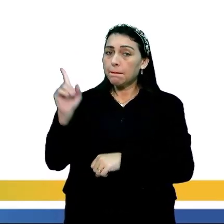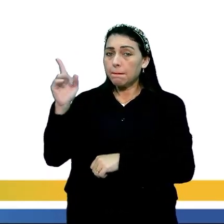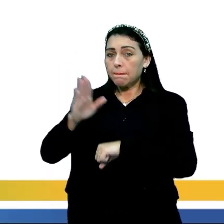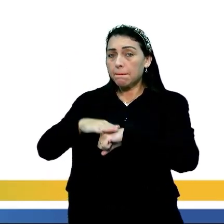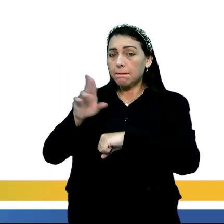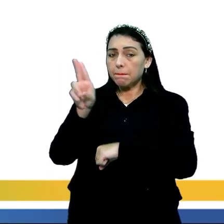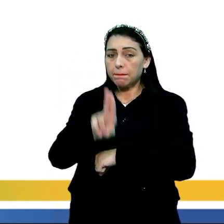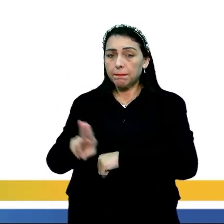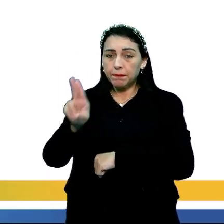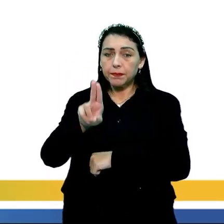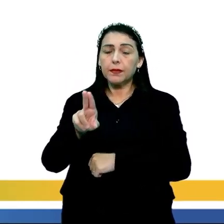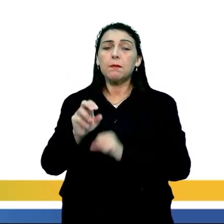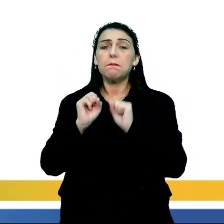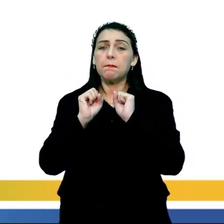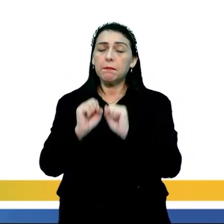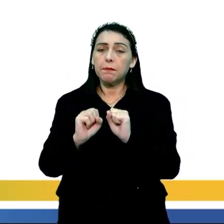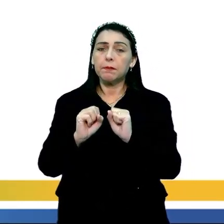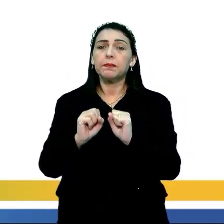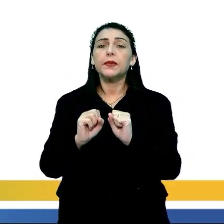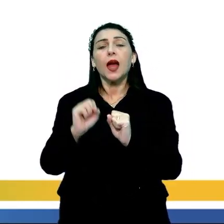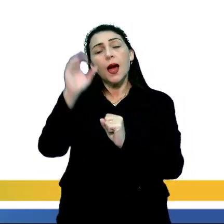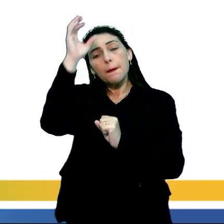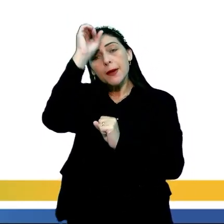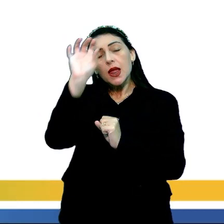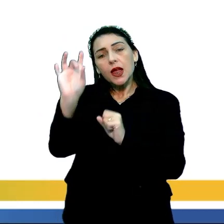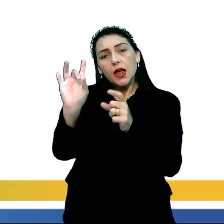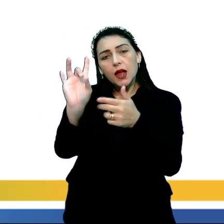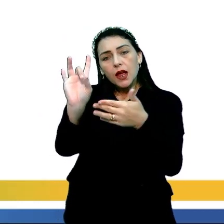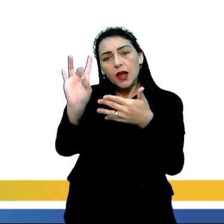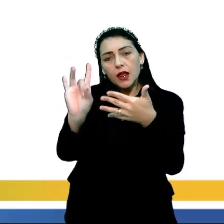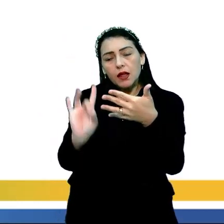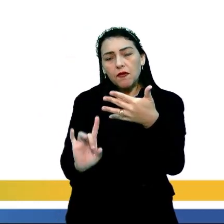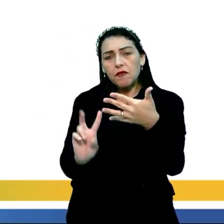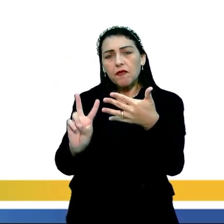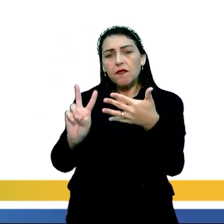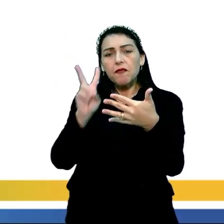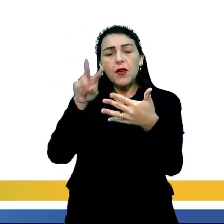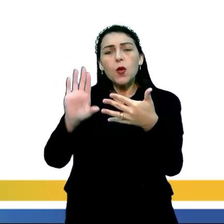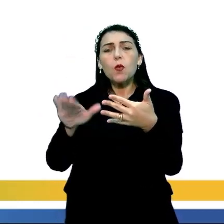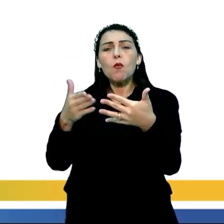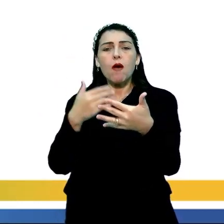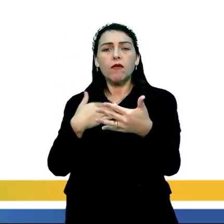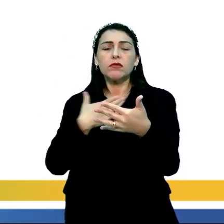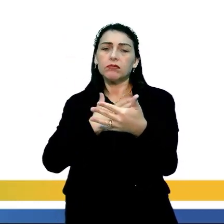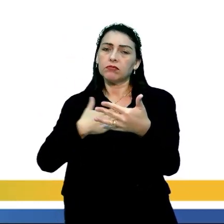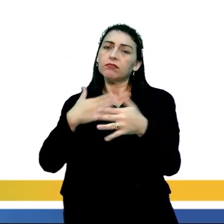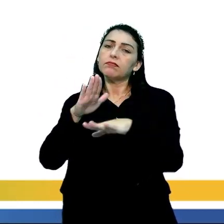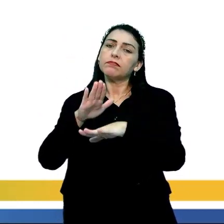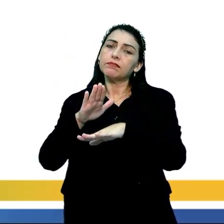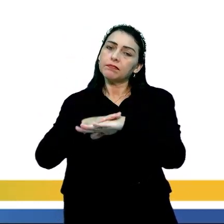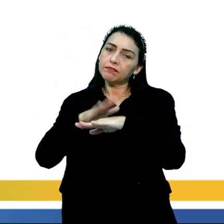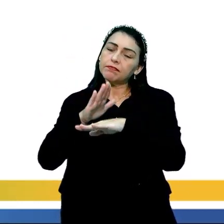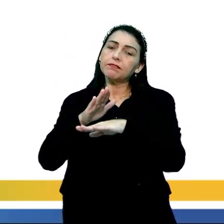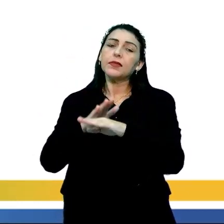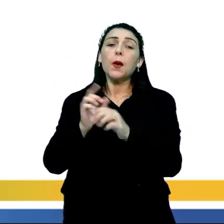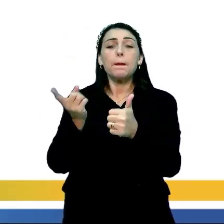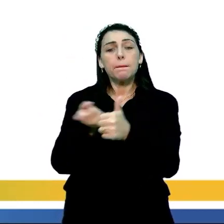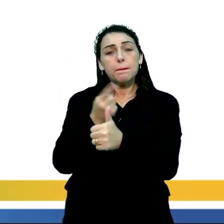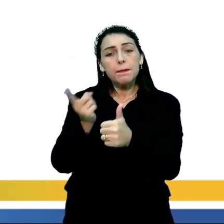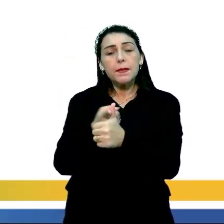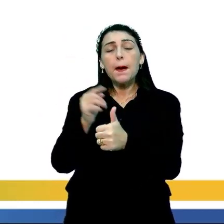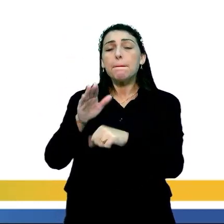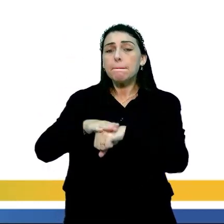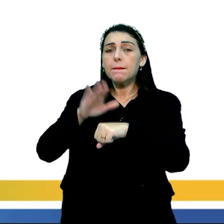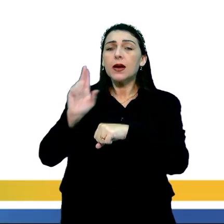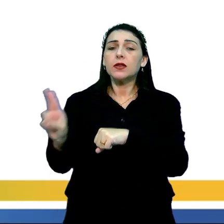utilizados. E aí você pode aprender cada um deles e ver com qual que você se identifica mais. O primeiro e o